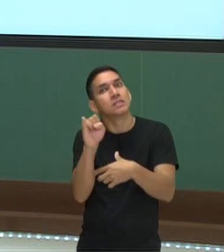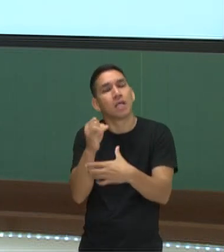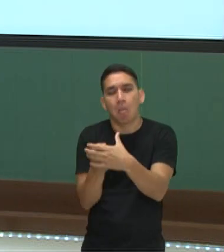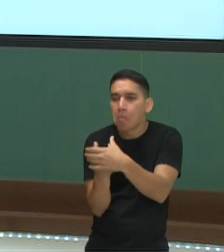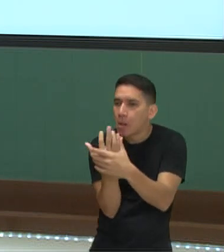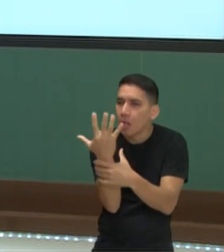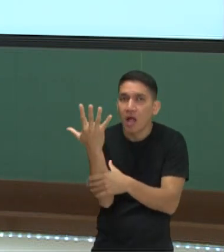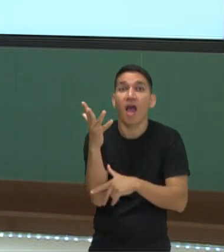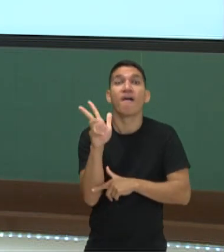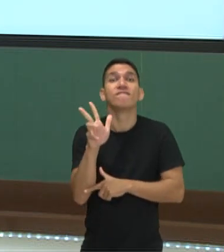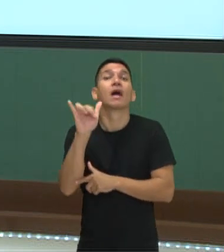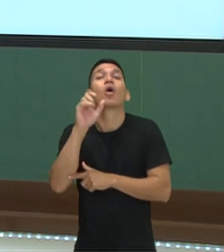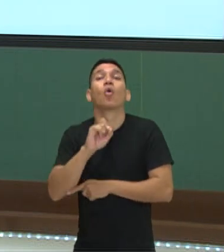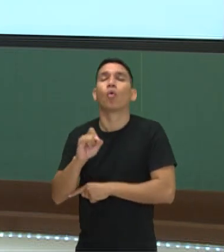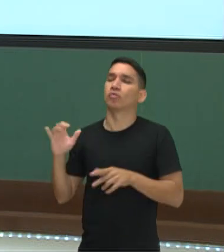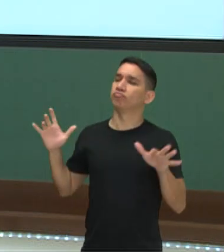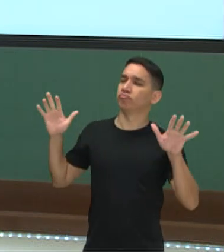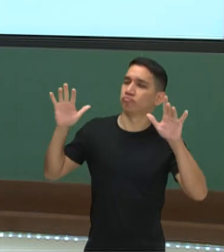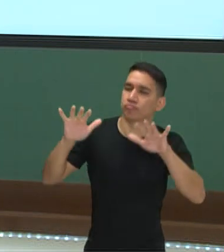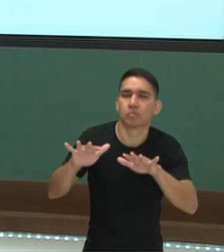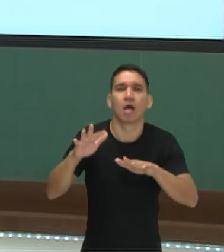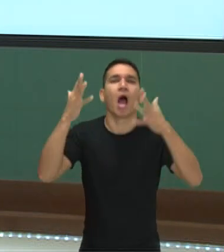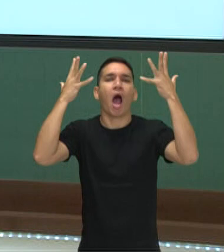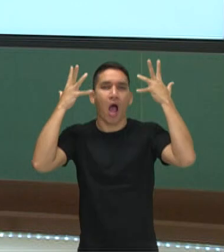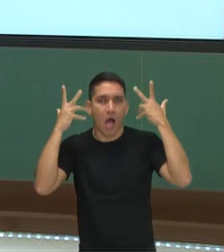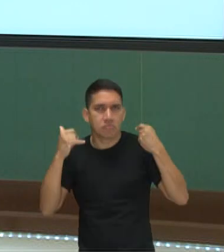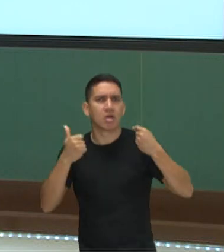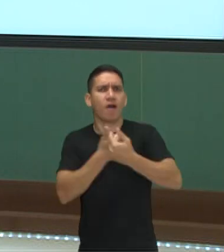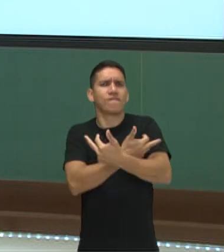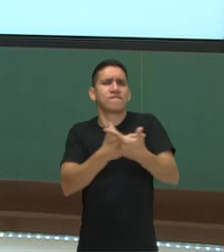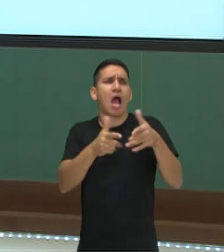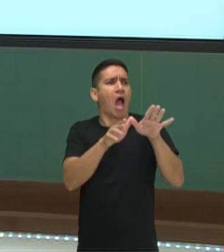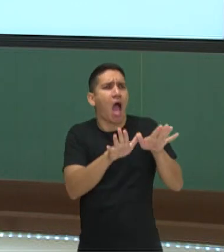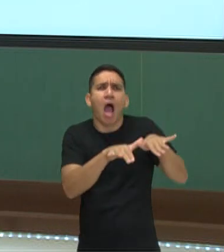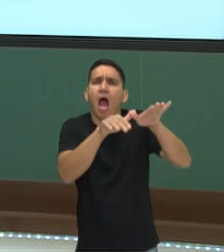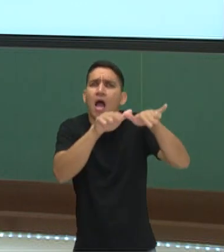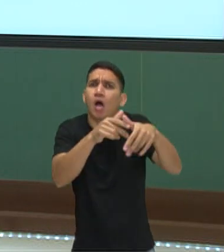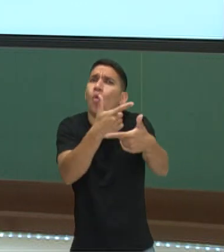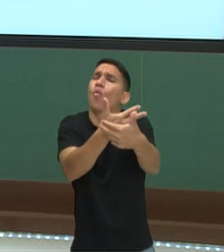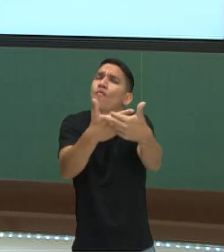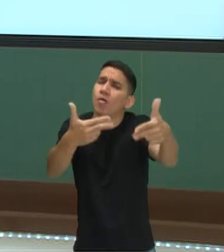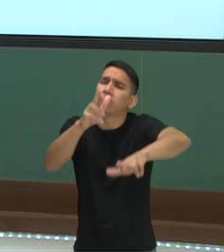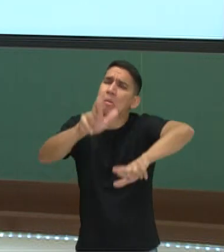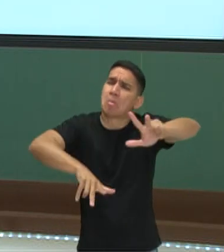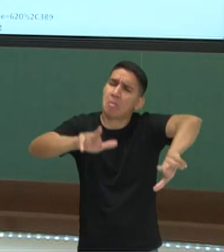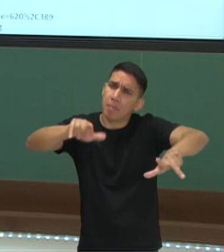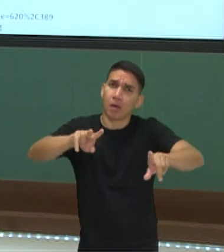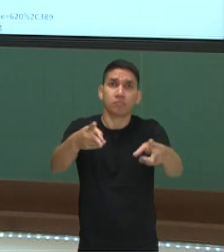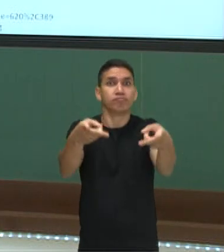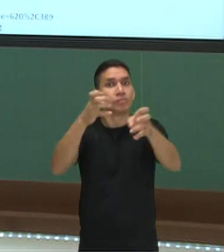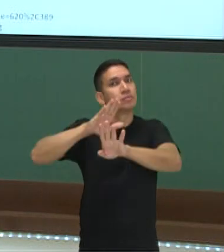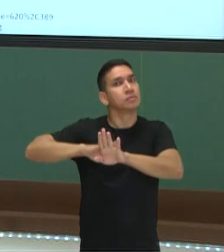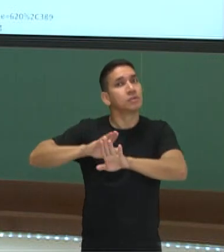animais, mamíferos, aves, entre outros. Olha a importância desse solo. Por